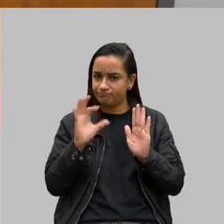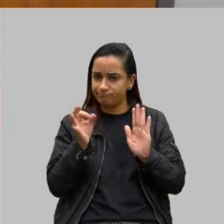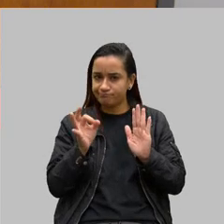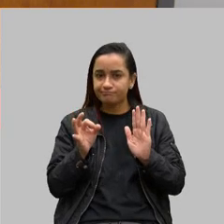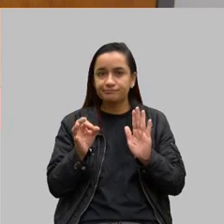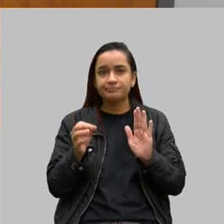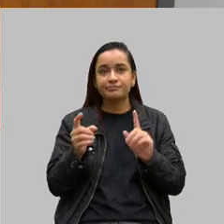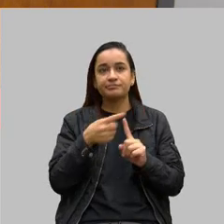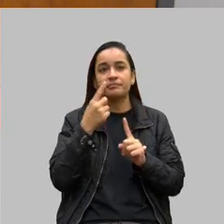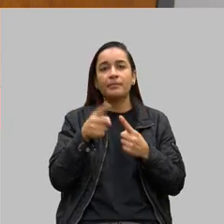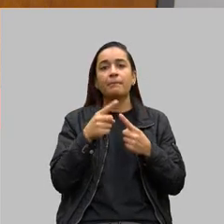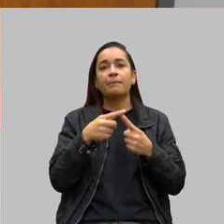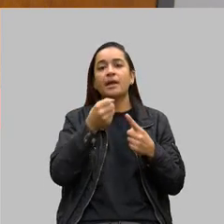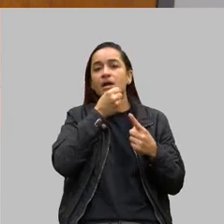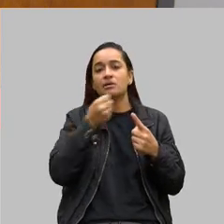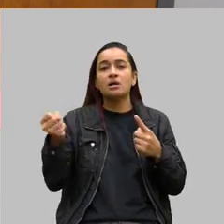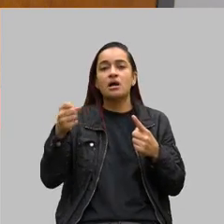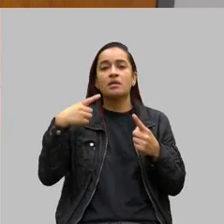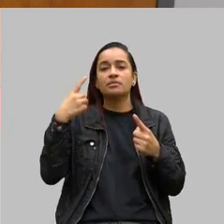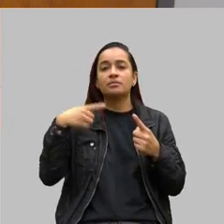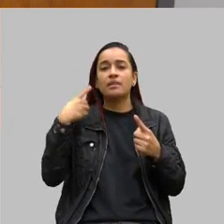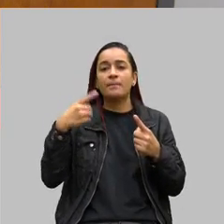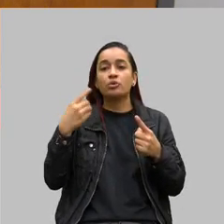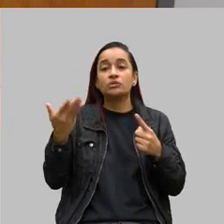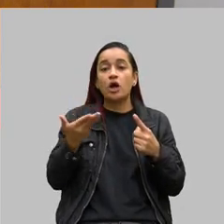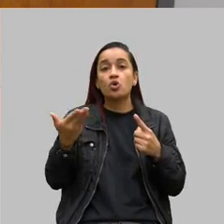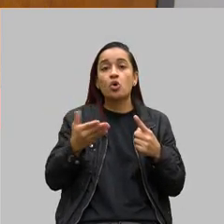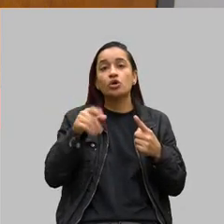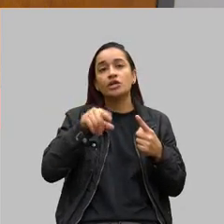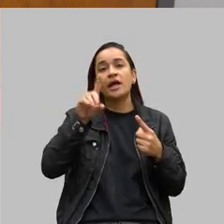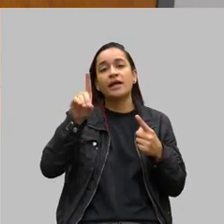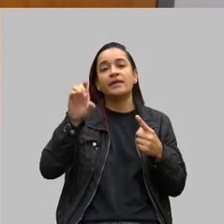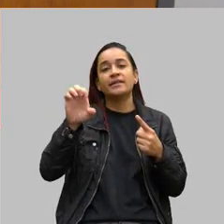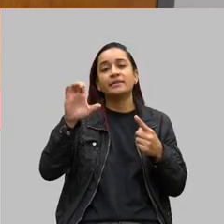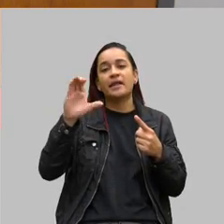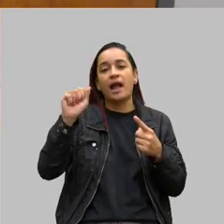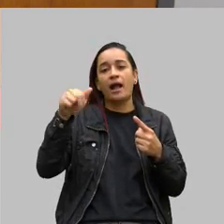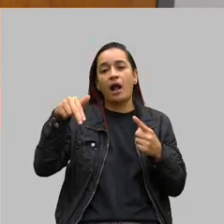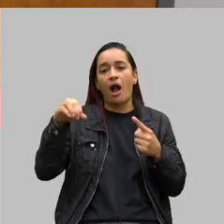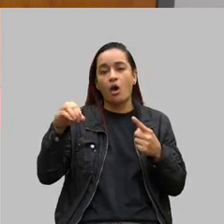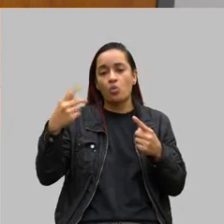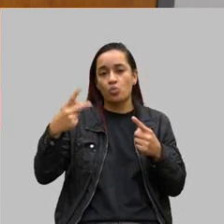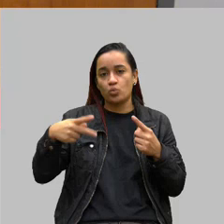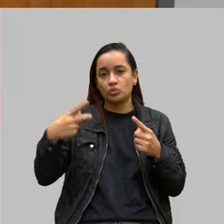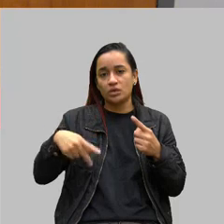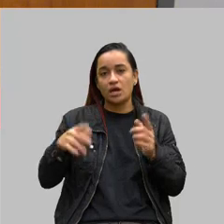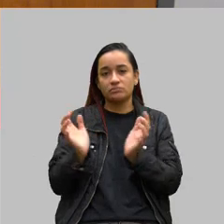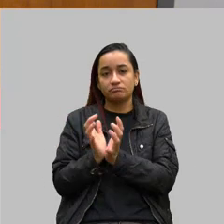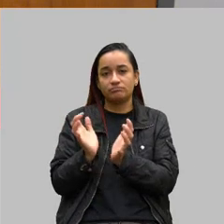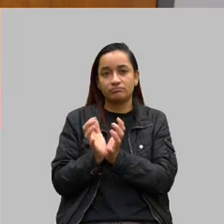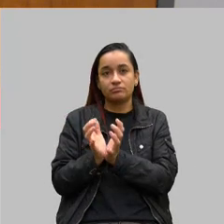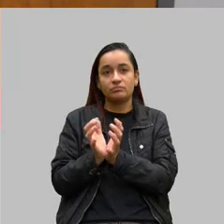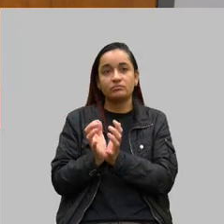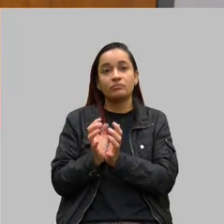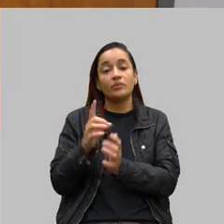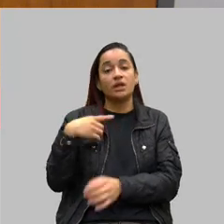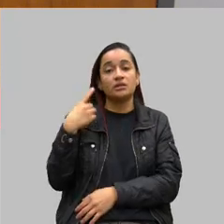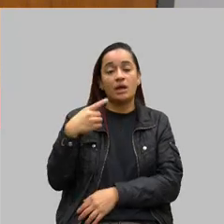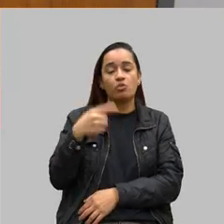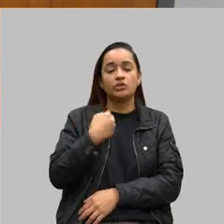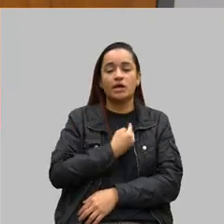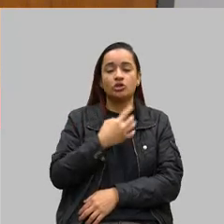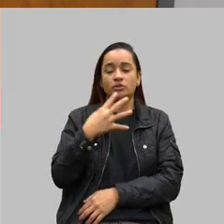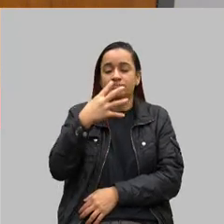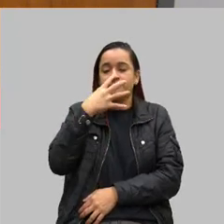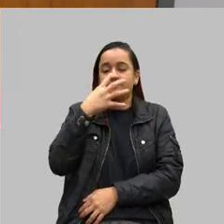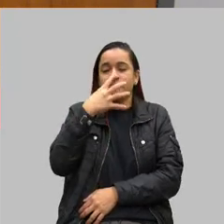aqui a palavra pro Deputado que hoje é o decano desta desta comissão um deputado que a gente admira muito